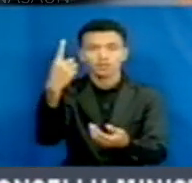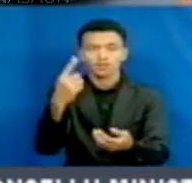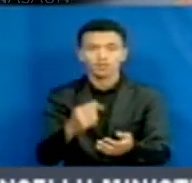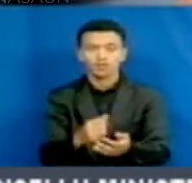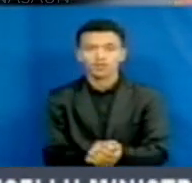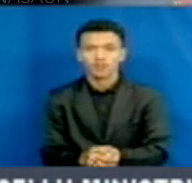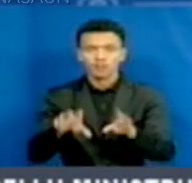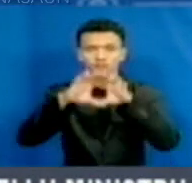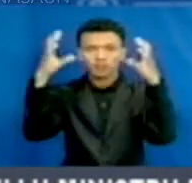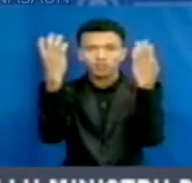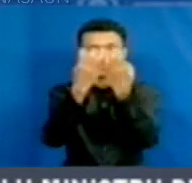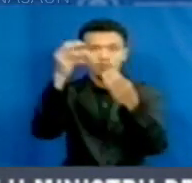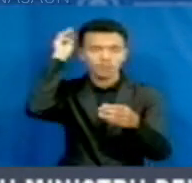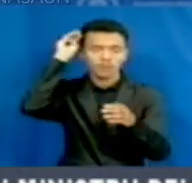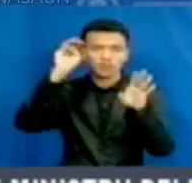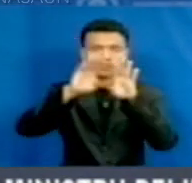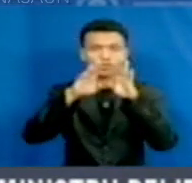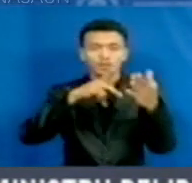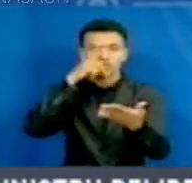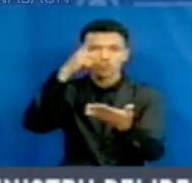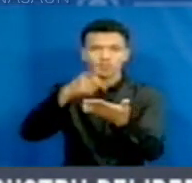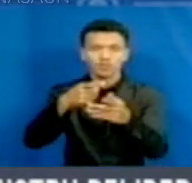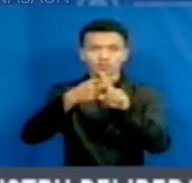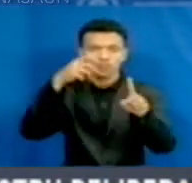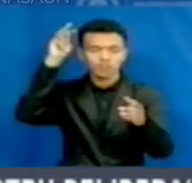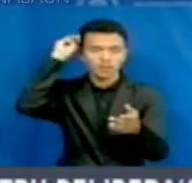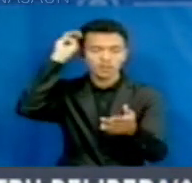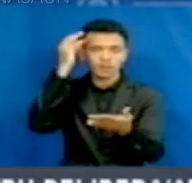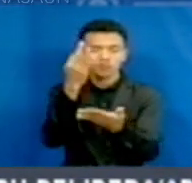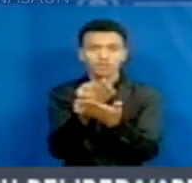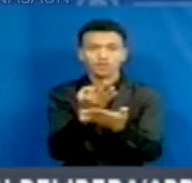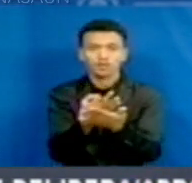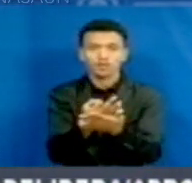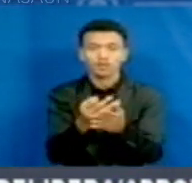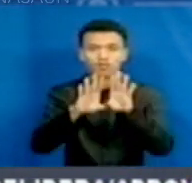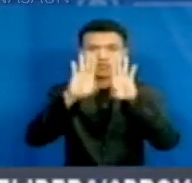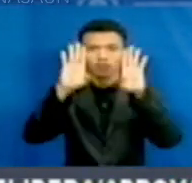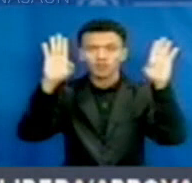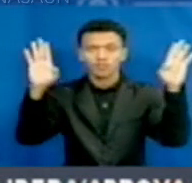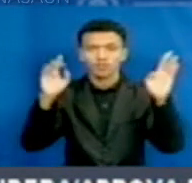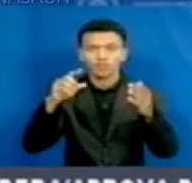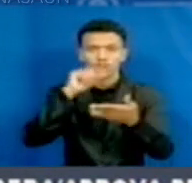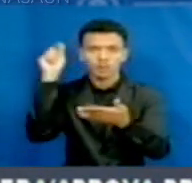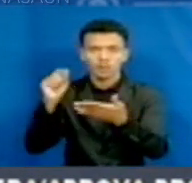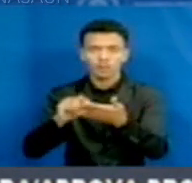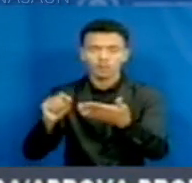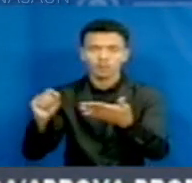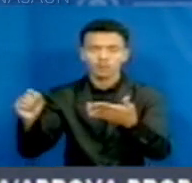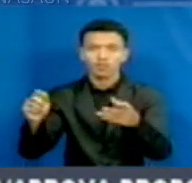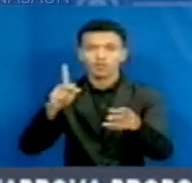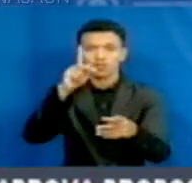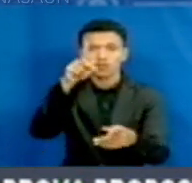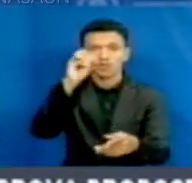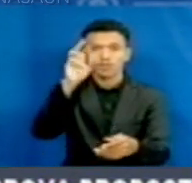delibera, proposta, Rússia Ministro das Finanças, porém aprova a variação do contrato, concessão para Porto